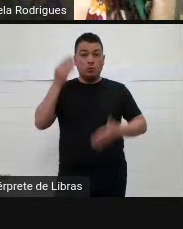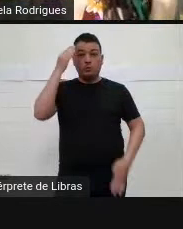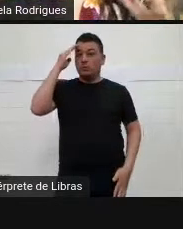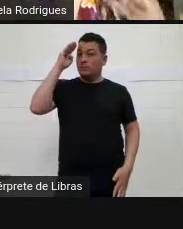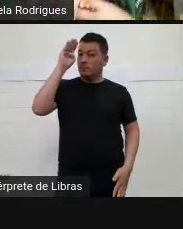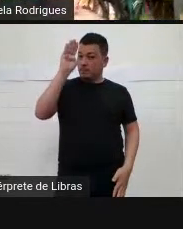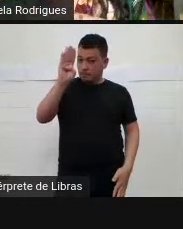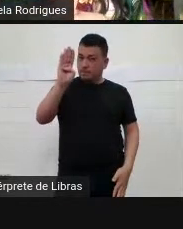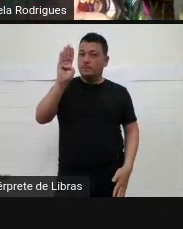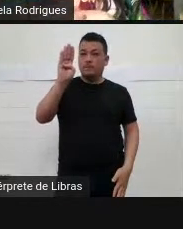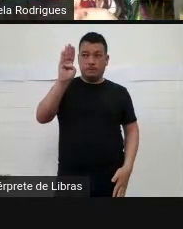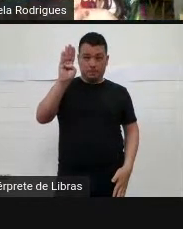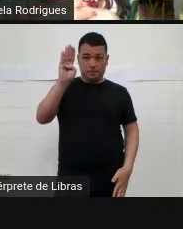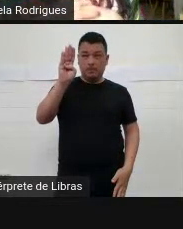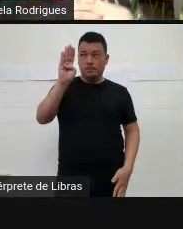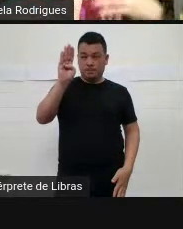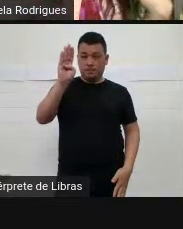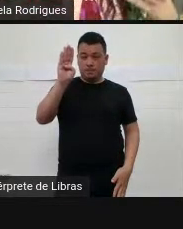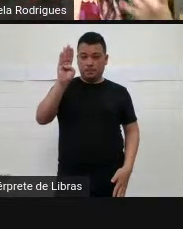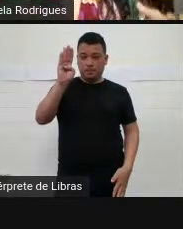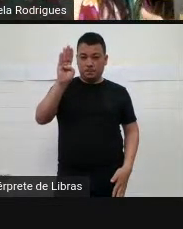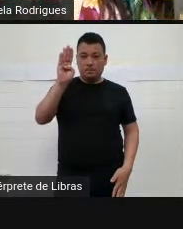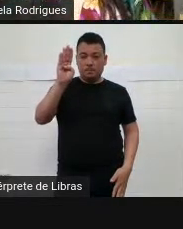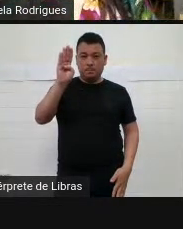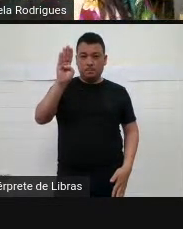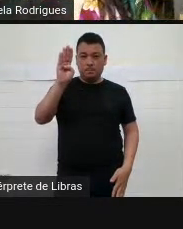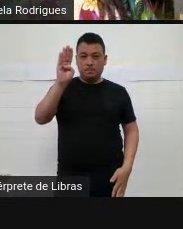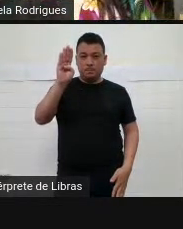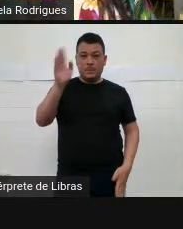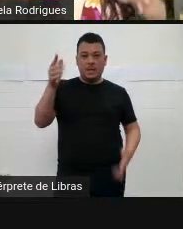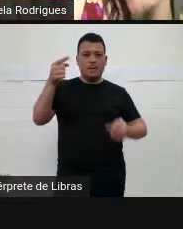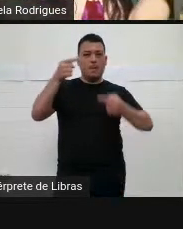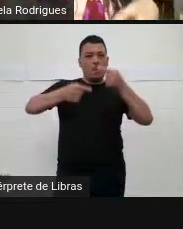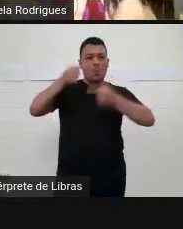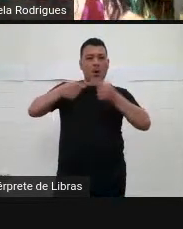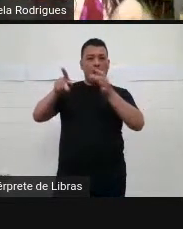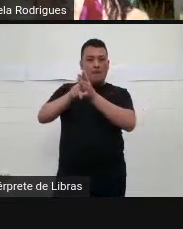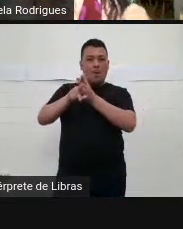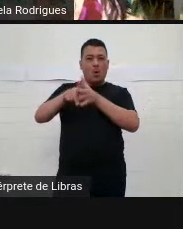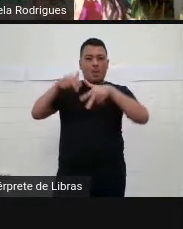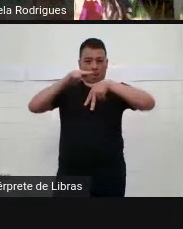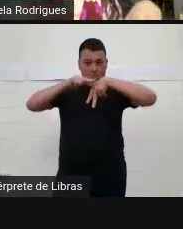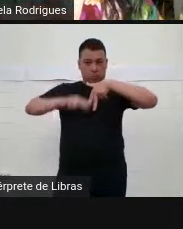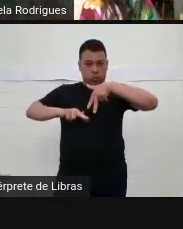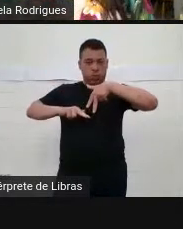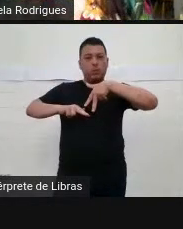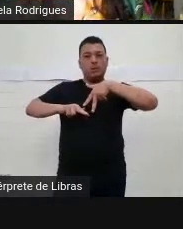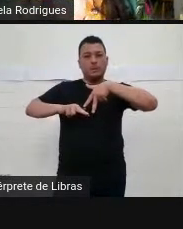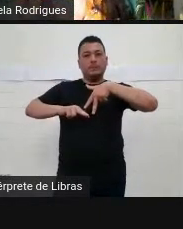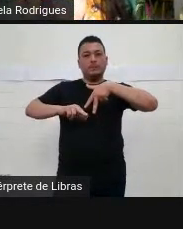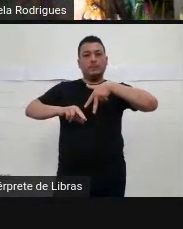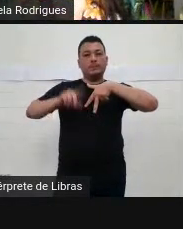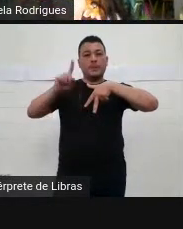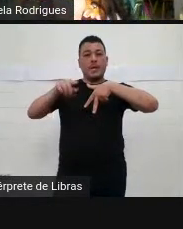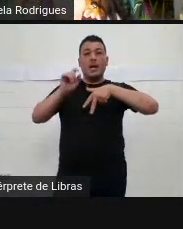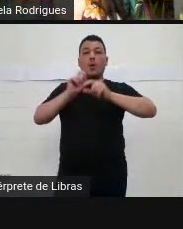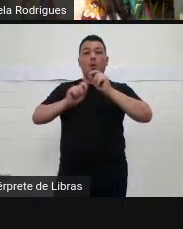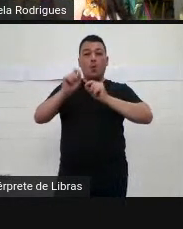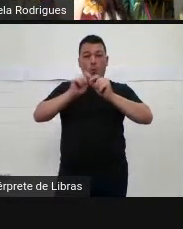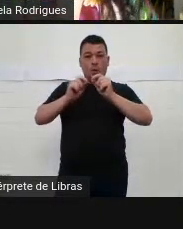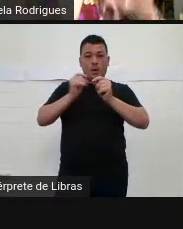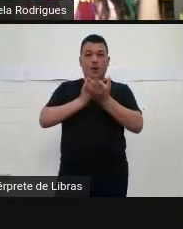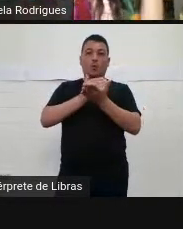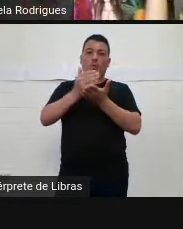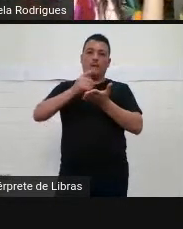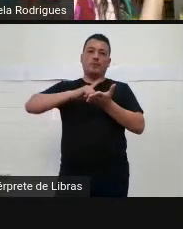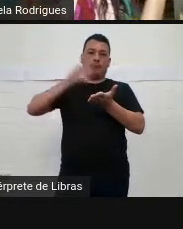né, dessa biopolítica é que, de alguma forma, ela apaga suas origens.